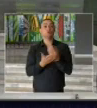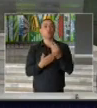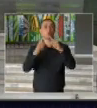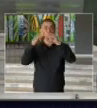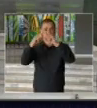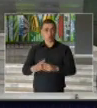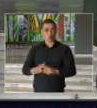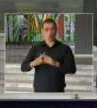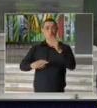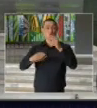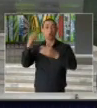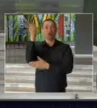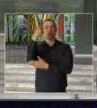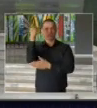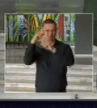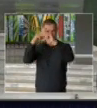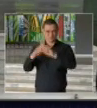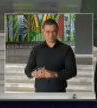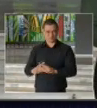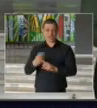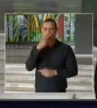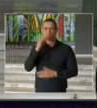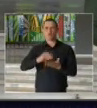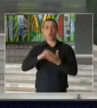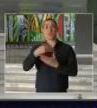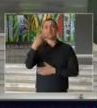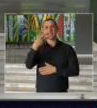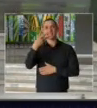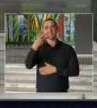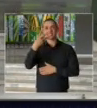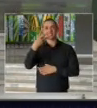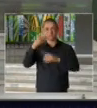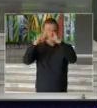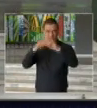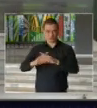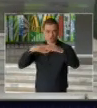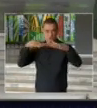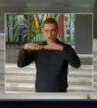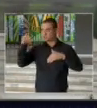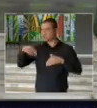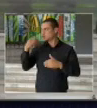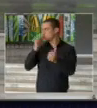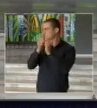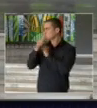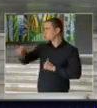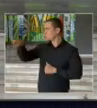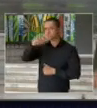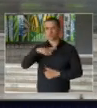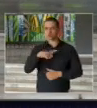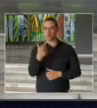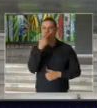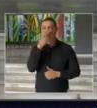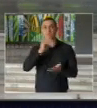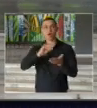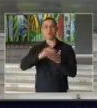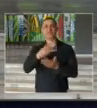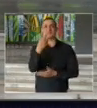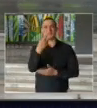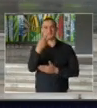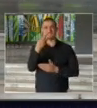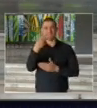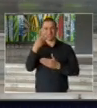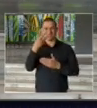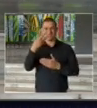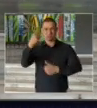São Paulo, ontem abriu restaurante, teatro, cinema, e não pode pensar em jogar futebol? Tem mais um trecho do